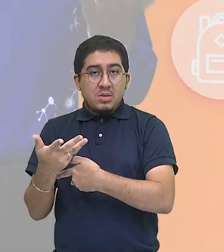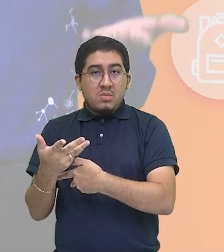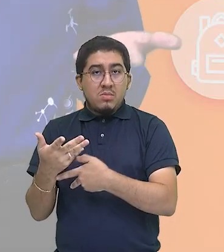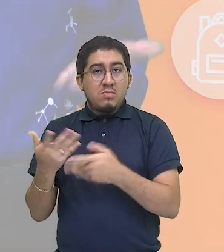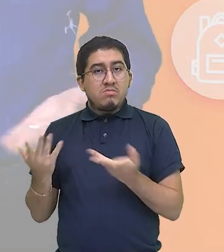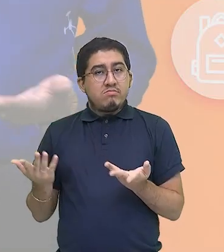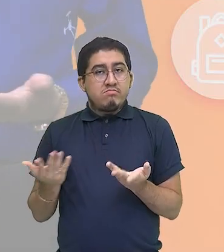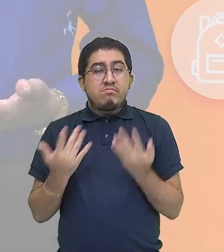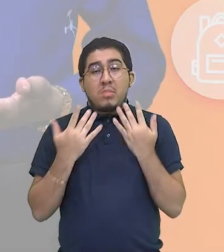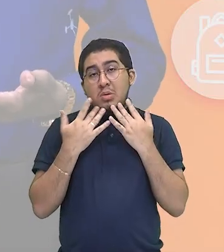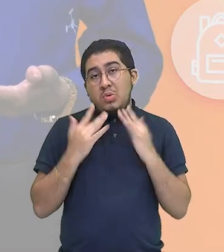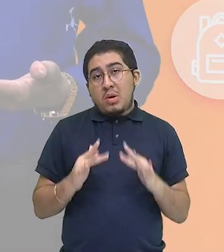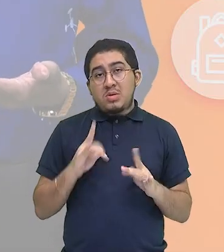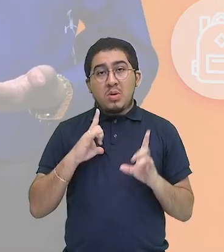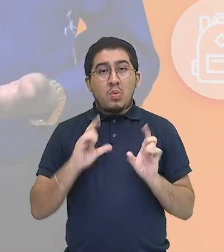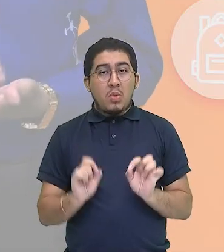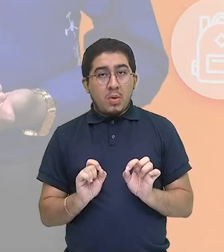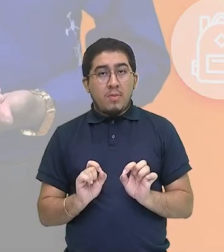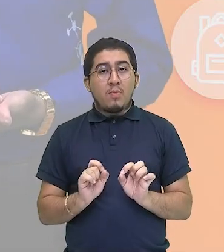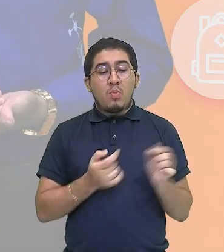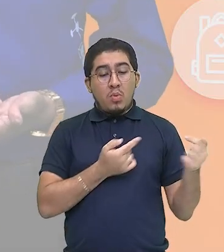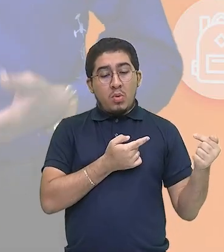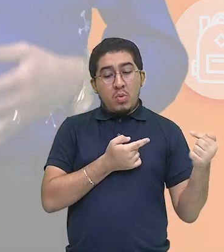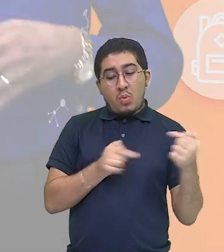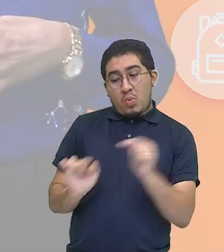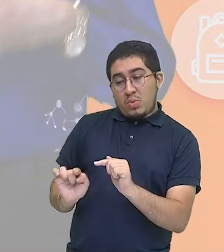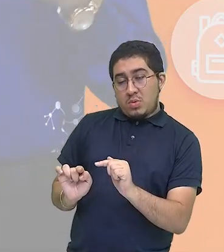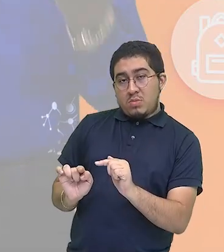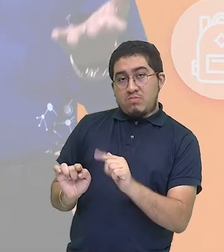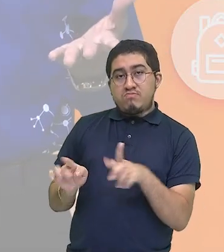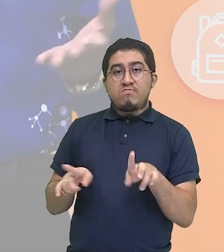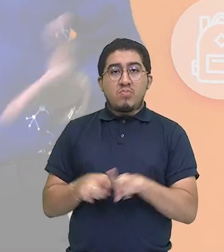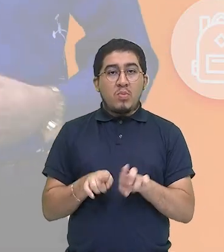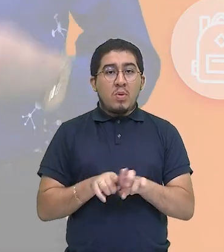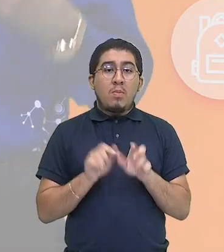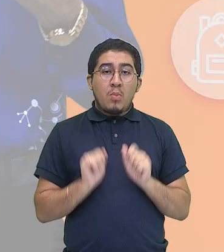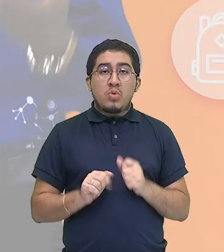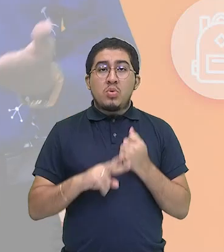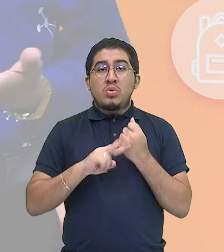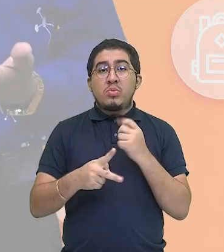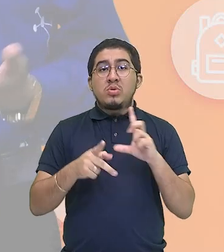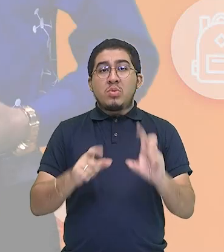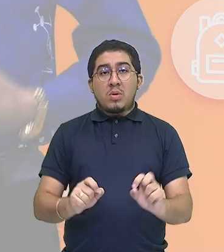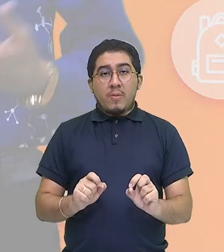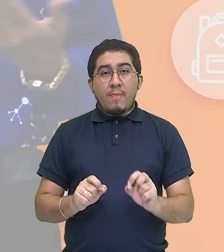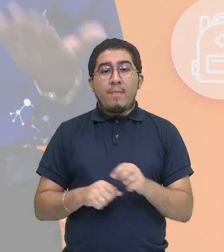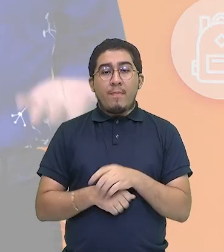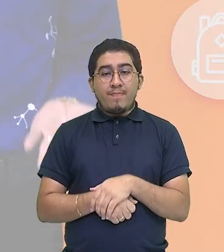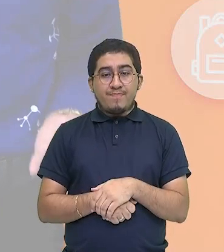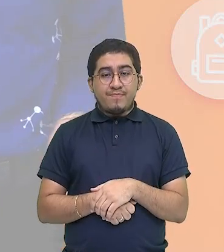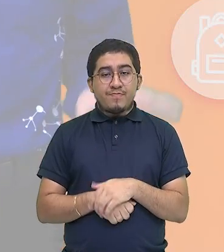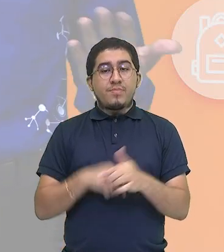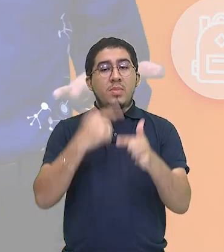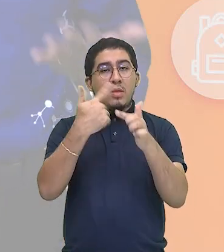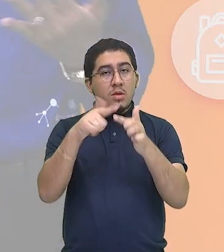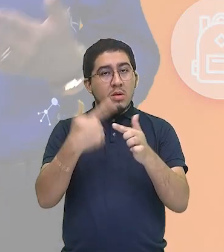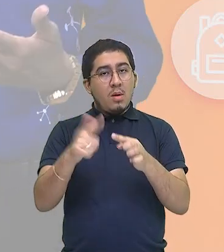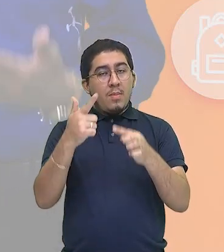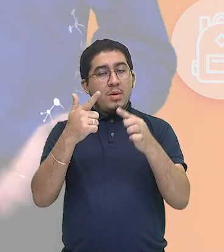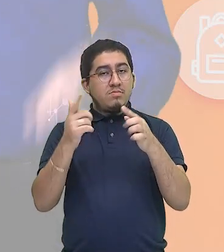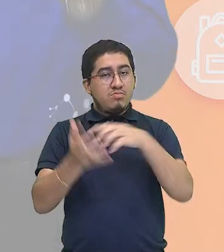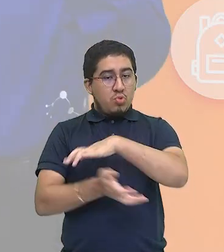é natural que tenha uma contrapartida. Isso pode gerar, e gera, conflitos